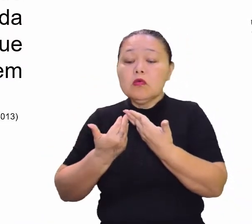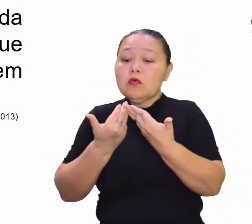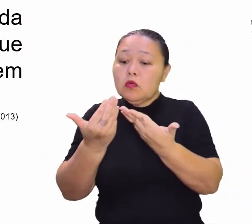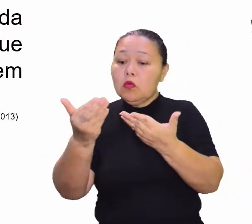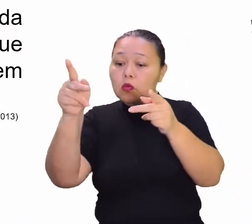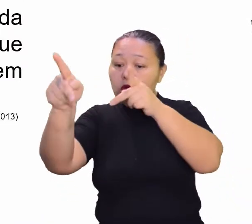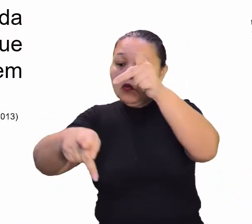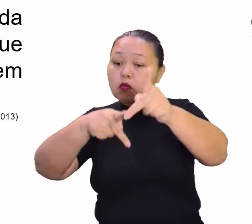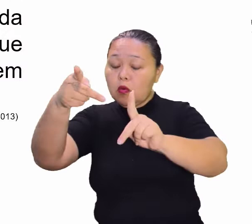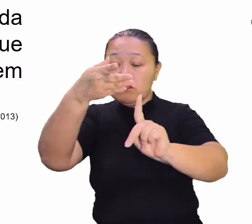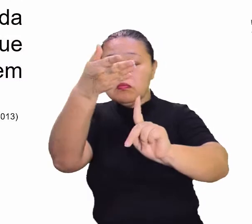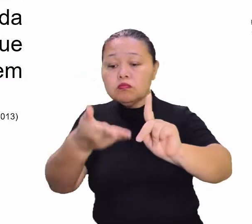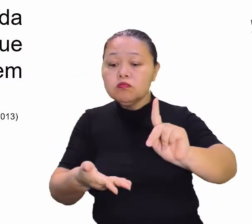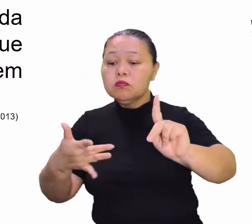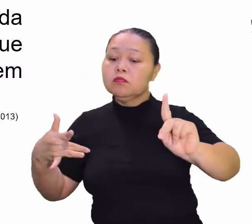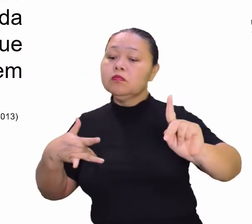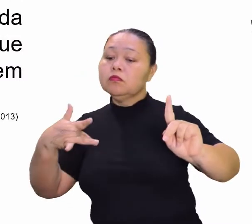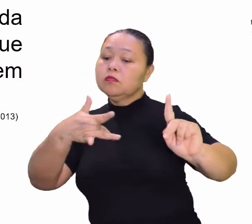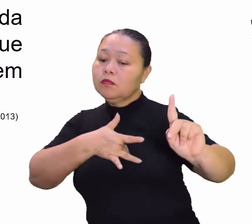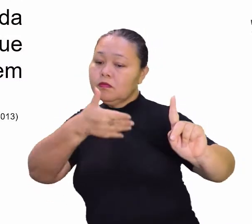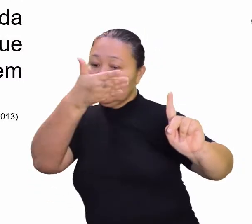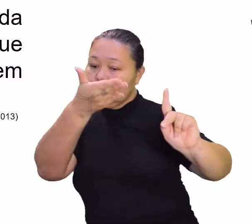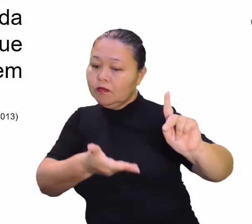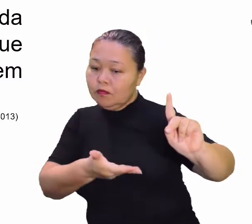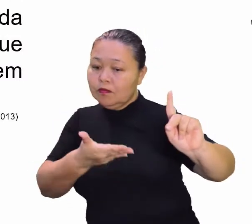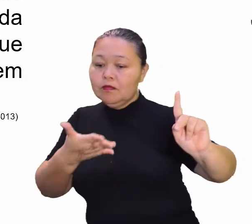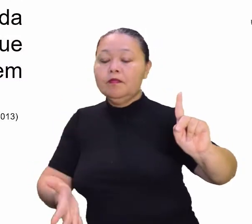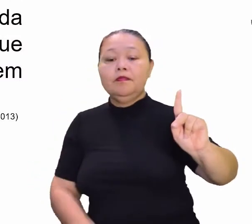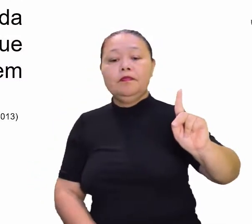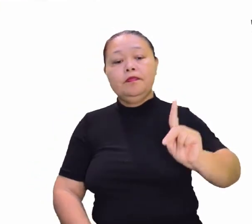seu povo. Ok?